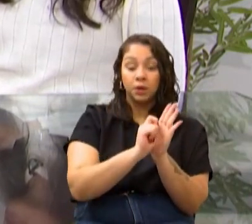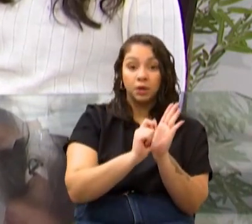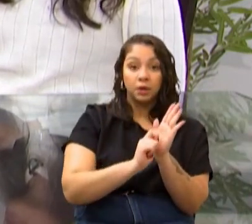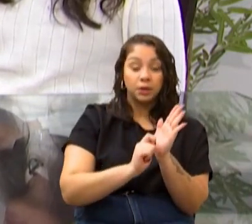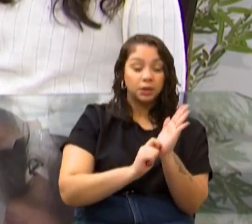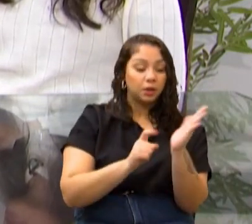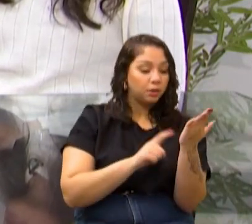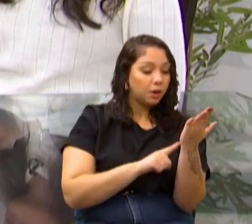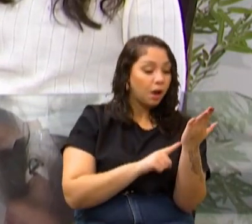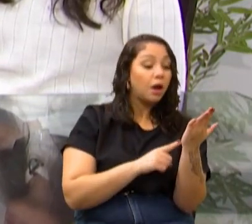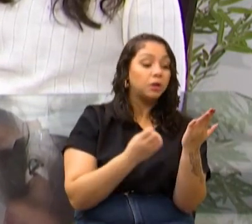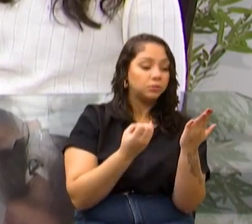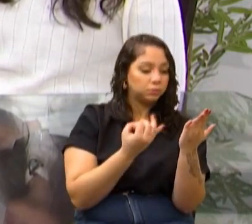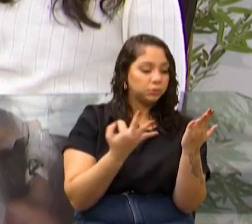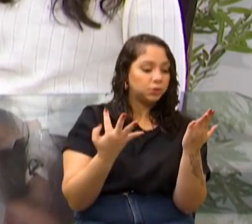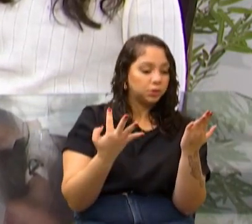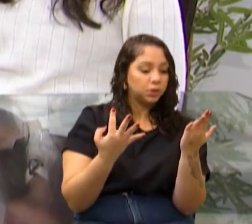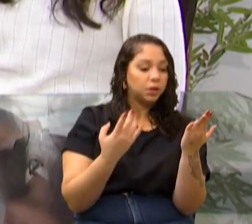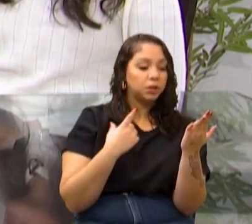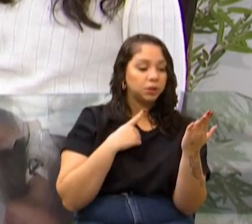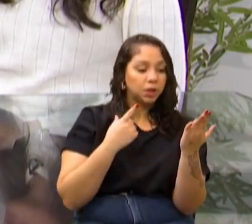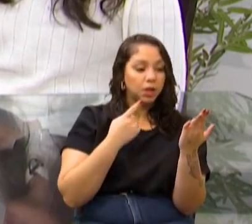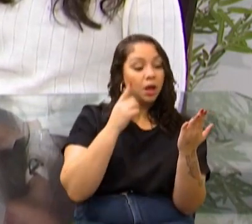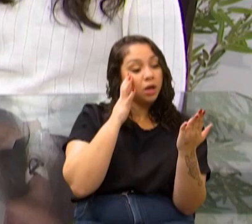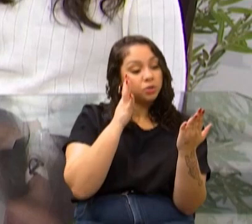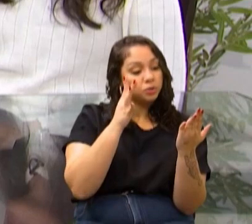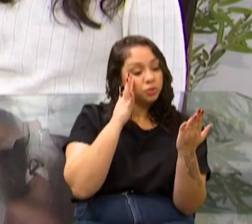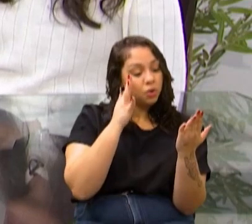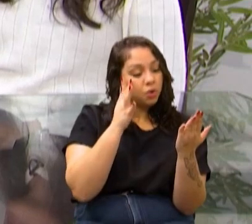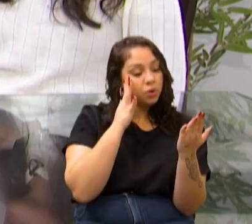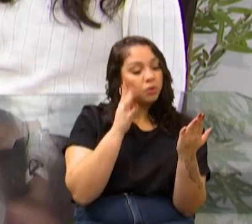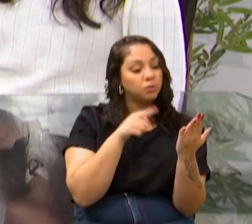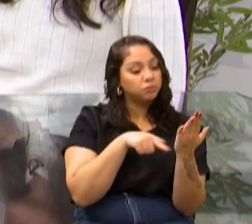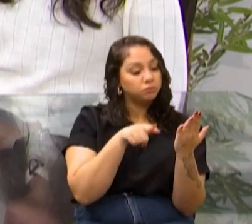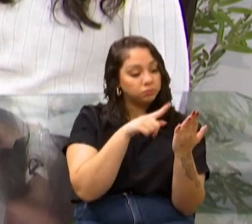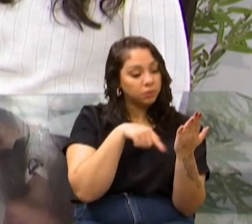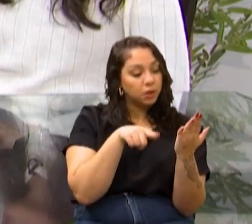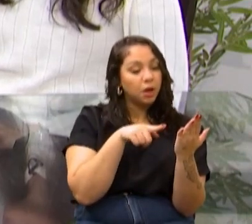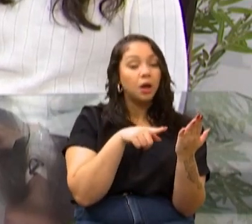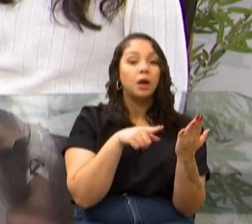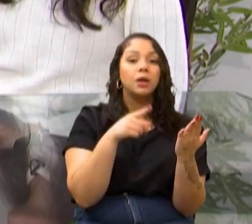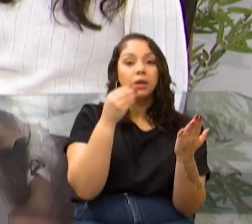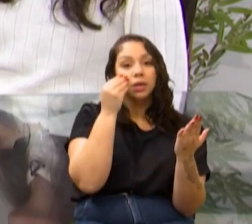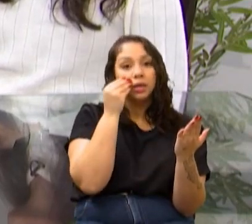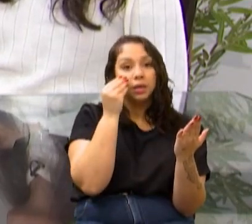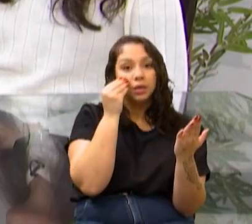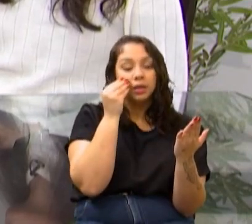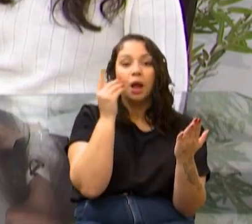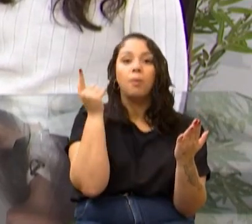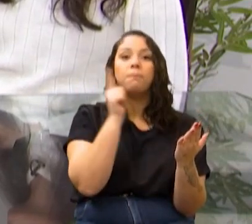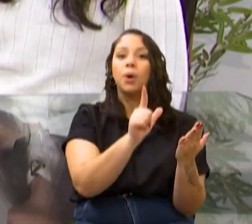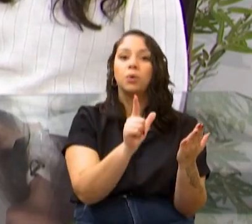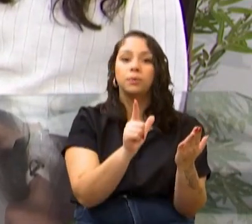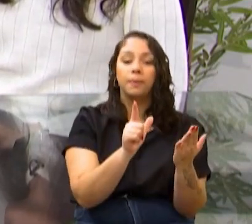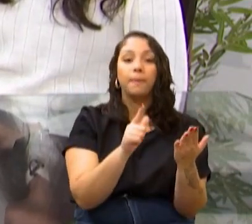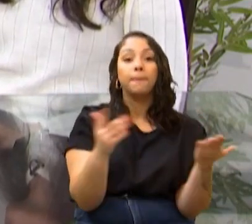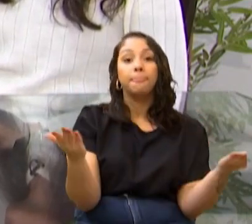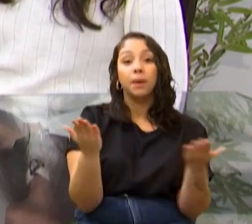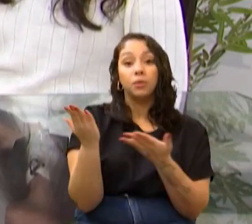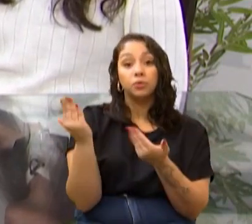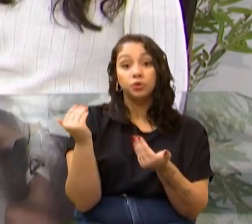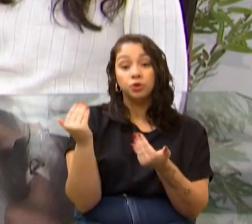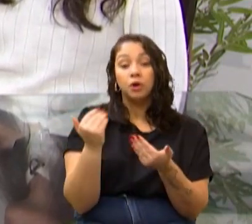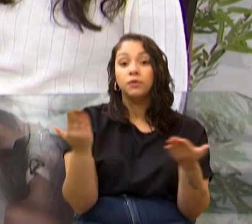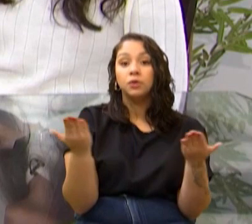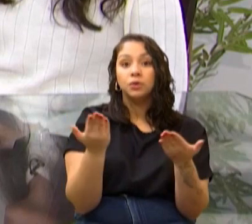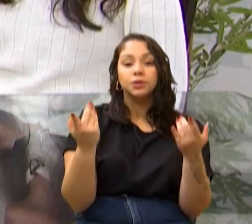papel, olha para aqueles números, projete os seus sonhos de curto, médio e longo prazo e tenta alcançar.